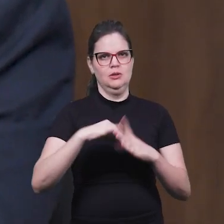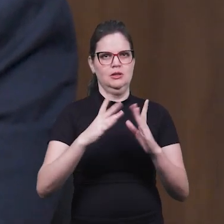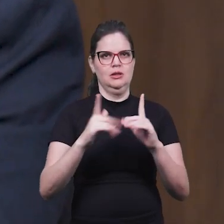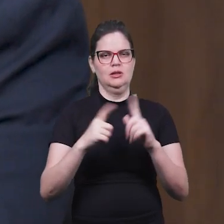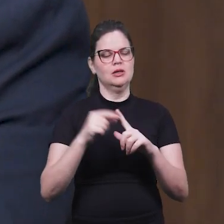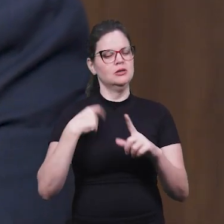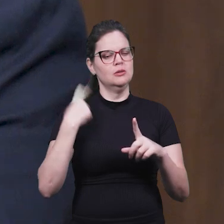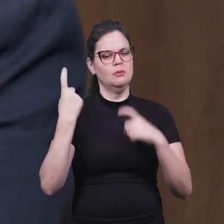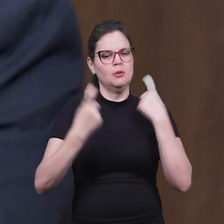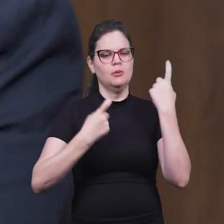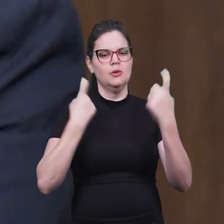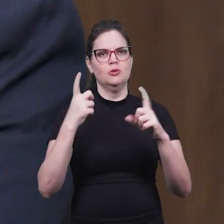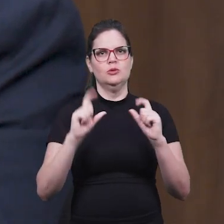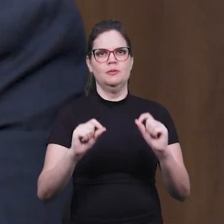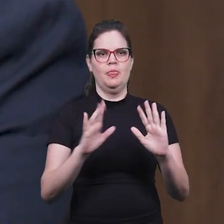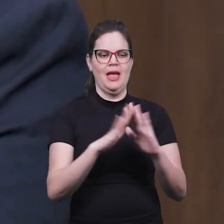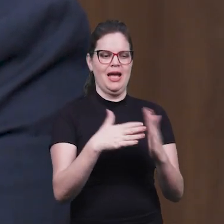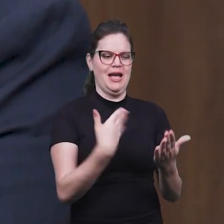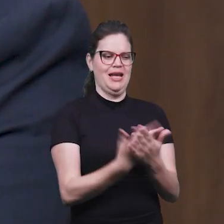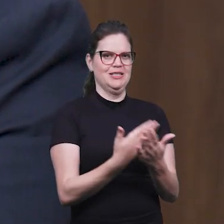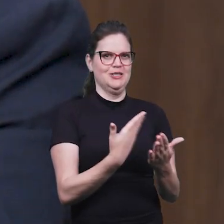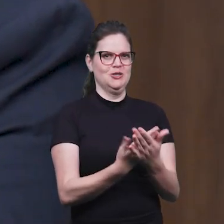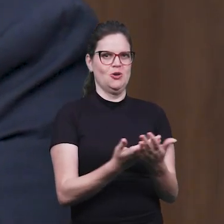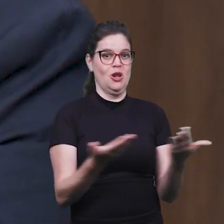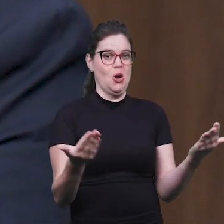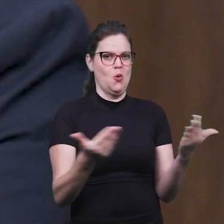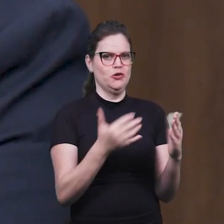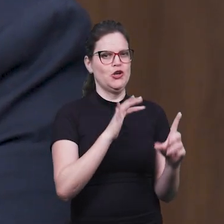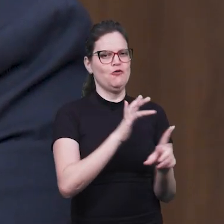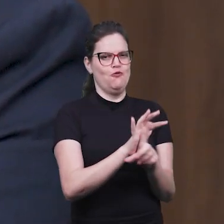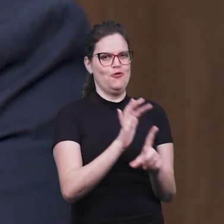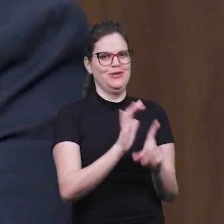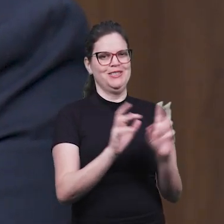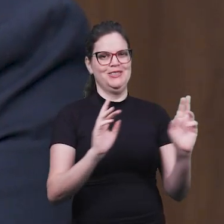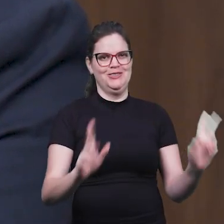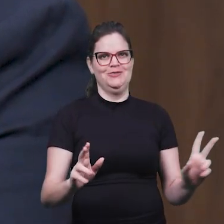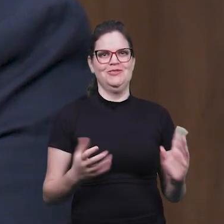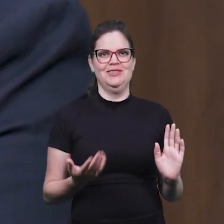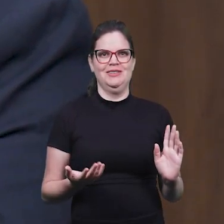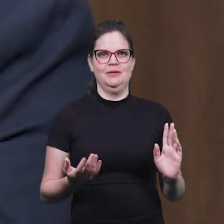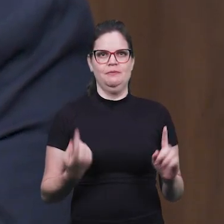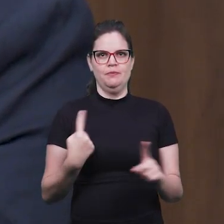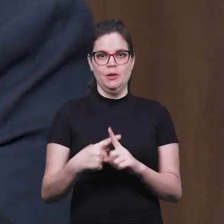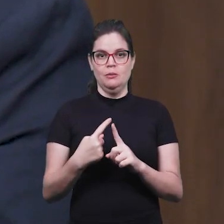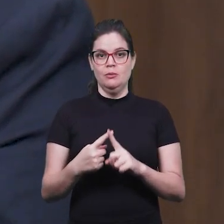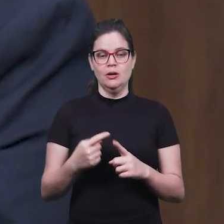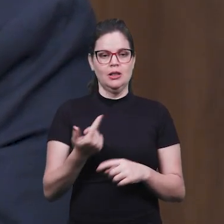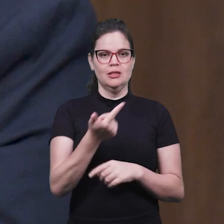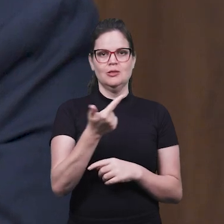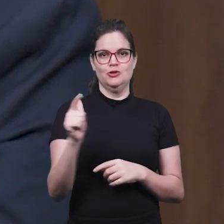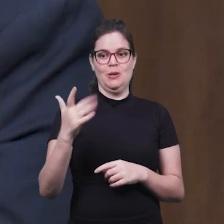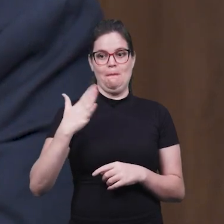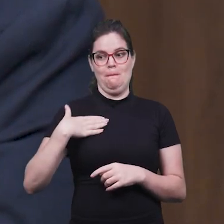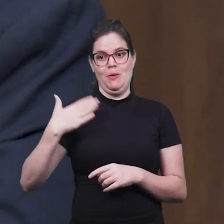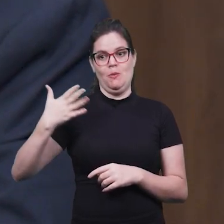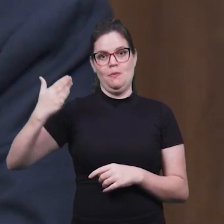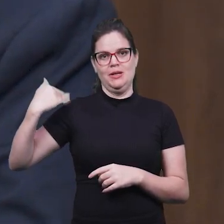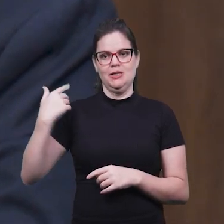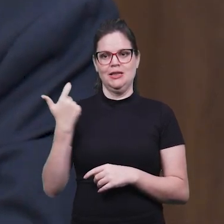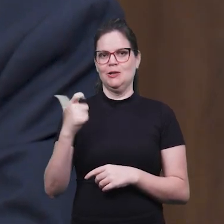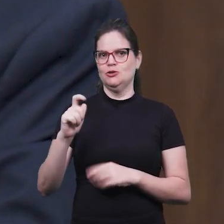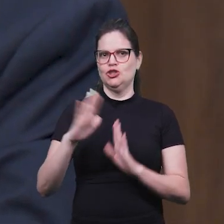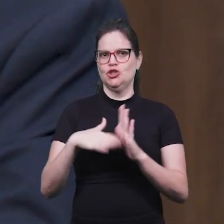As escolas estão diferentes. No meu tempo, as escolas... Não existia muito escola de tempo integral. Então, olha só, você